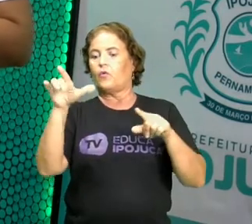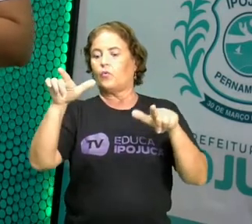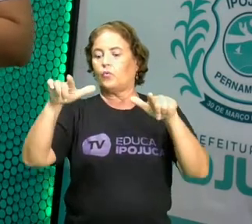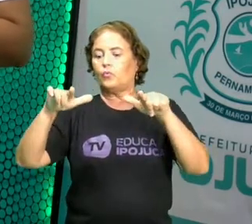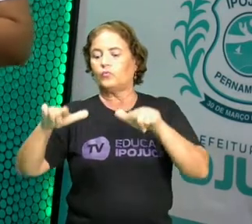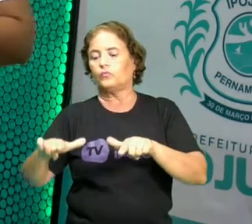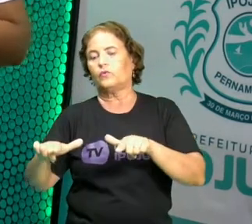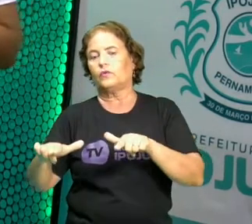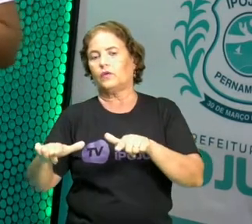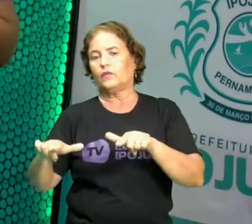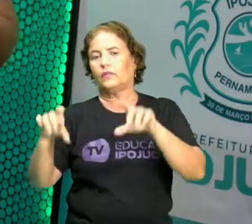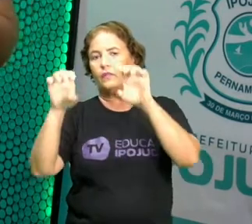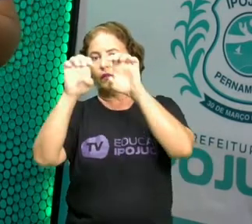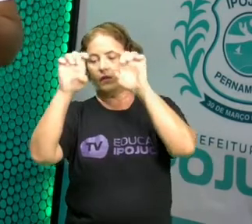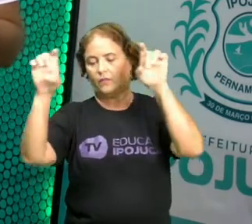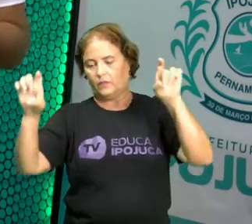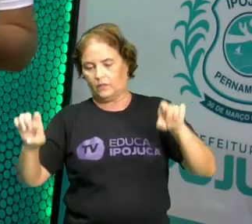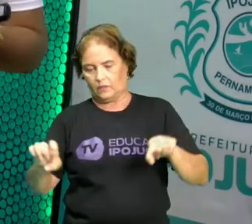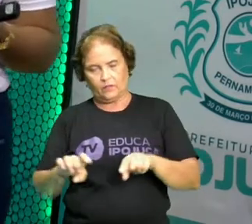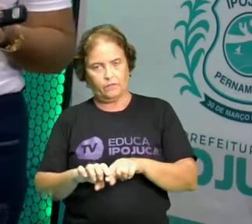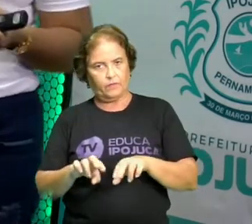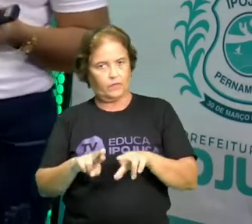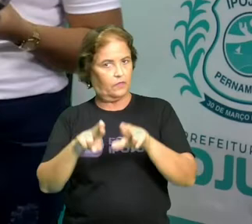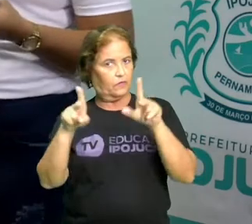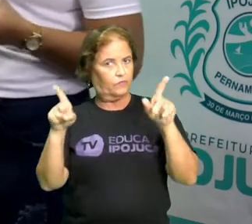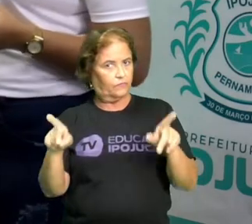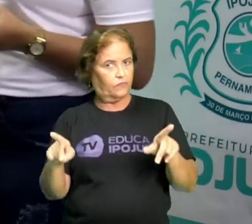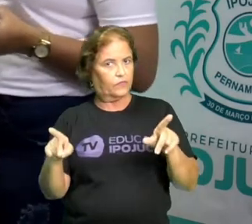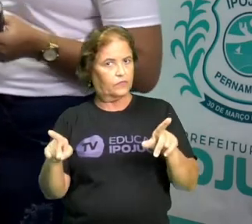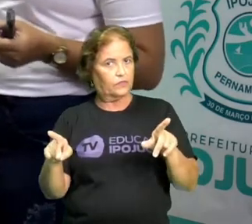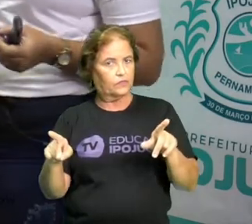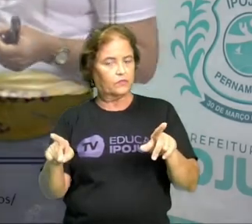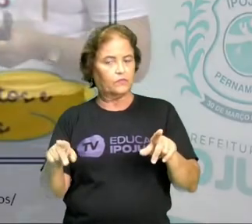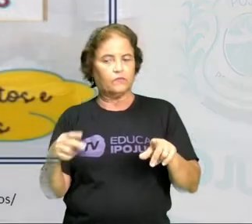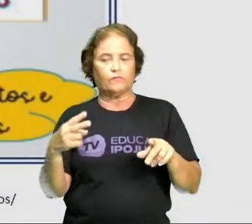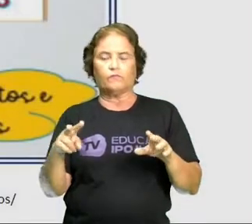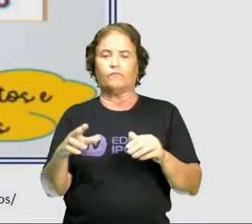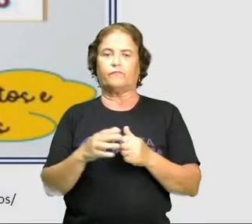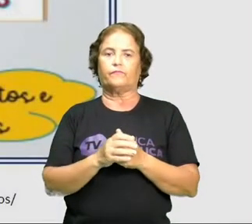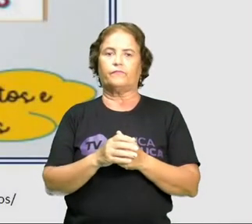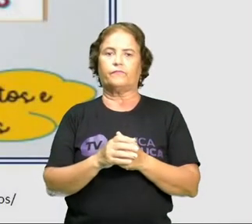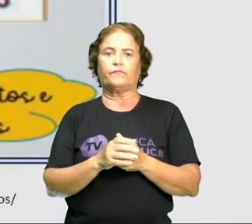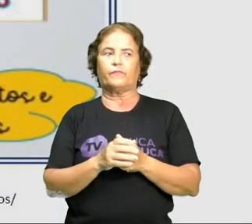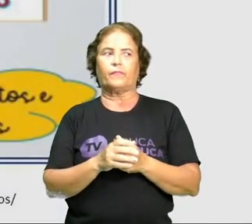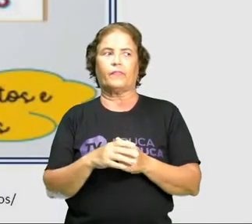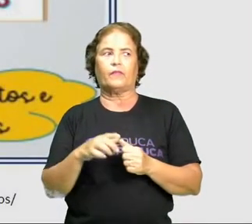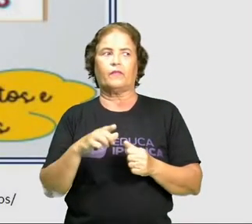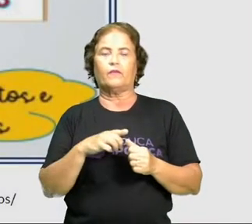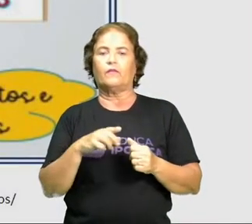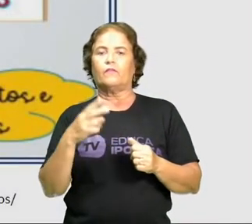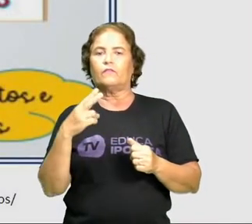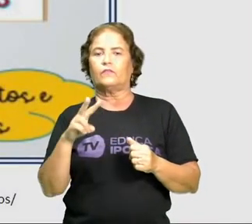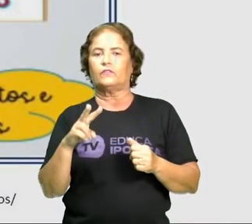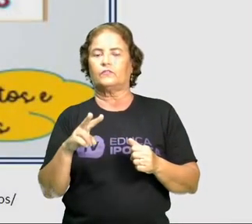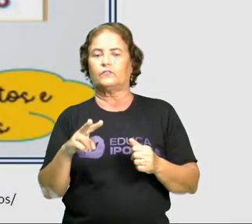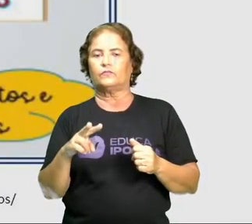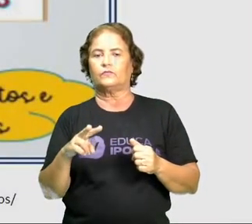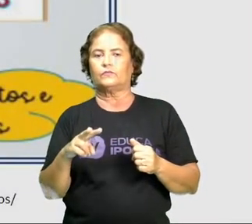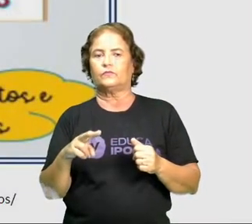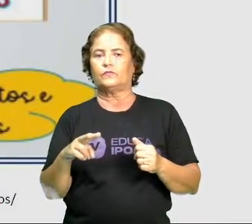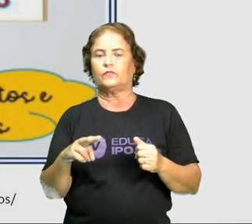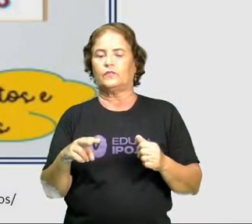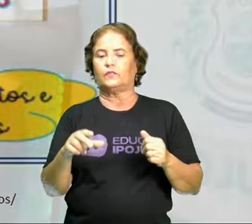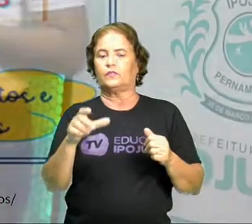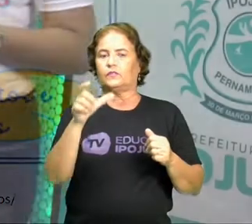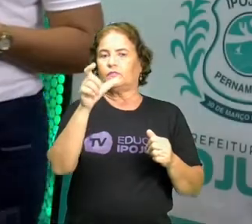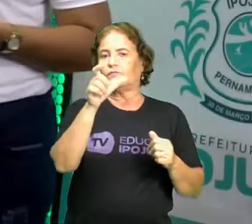na tabela, ele vai dizer que número ele está representando. Pessoal, aqui nessa tabela a gente tem assim, a